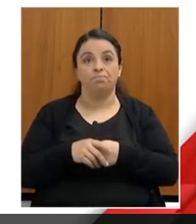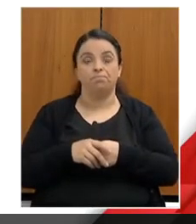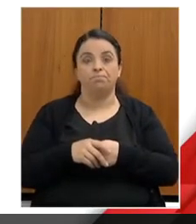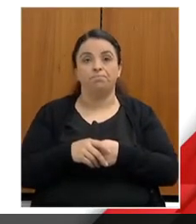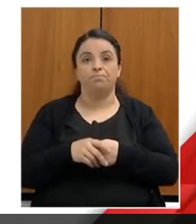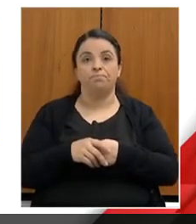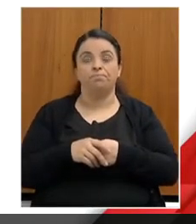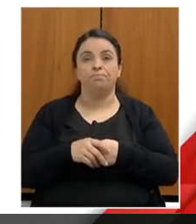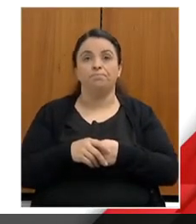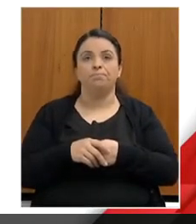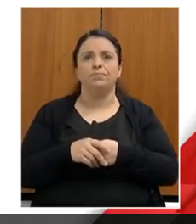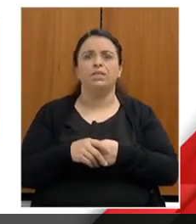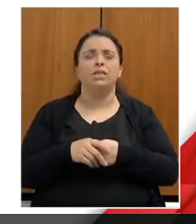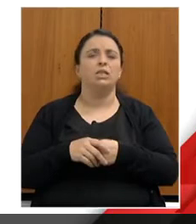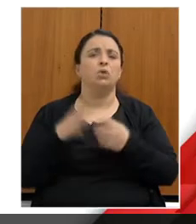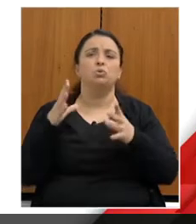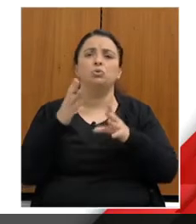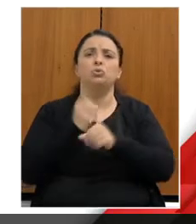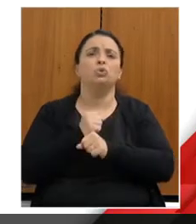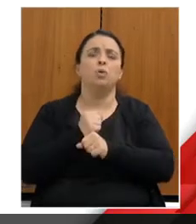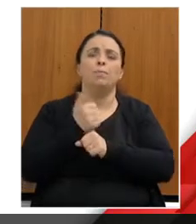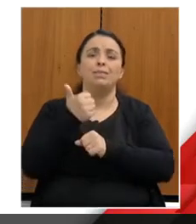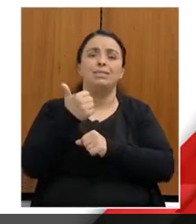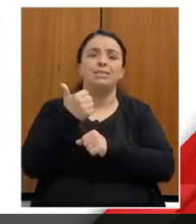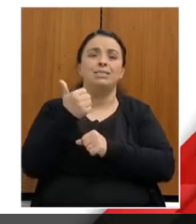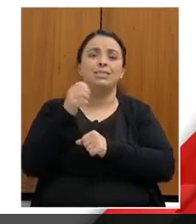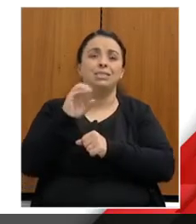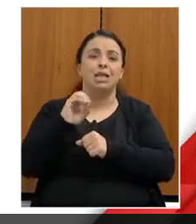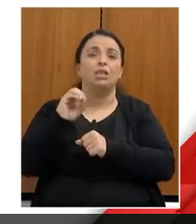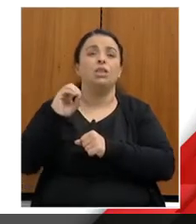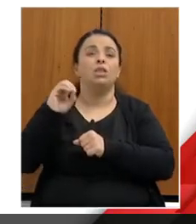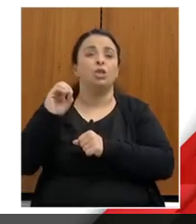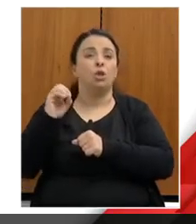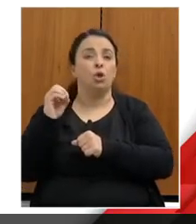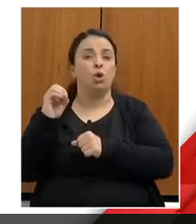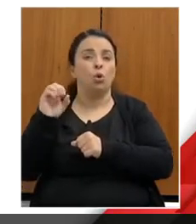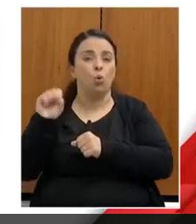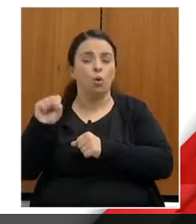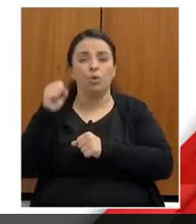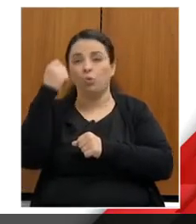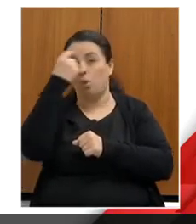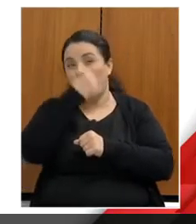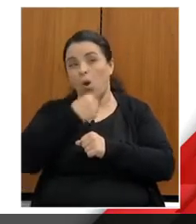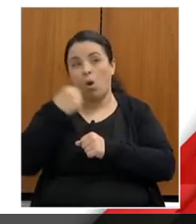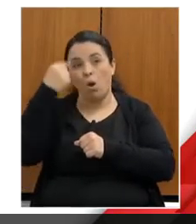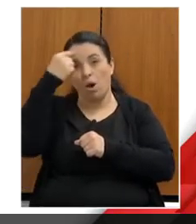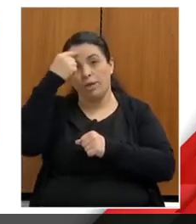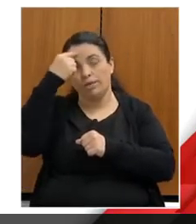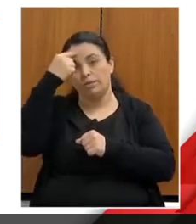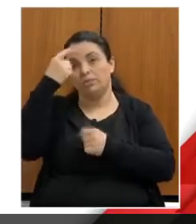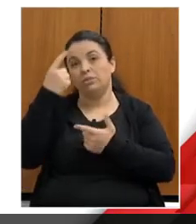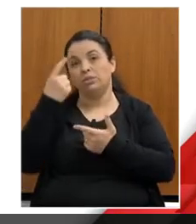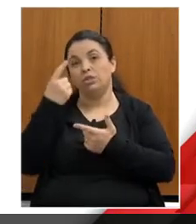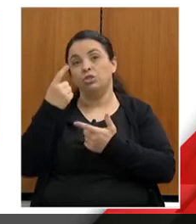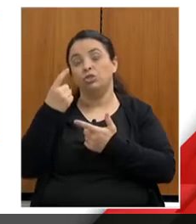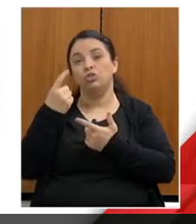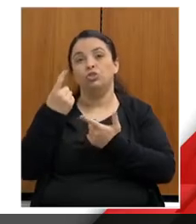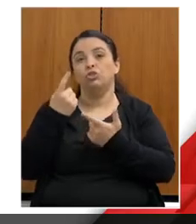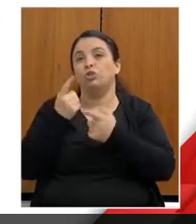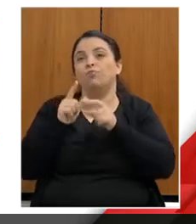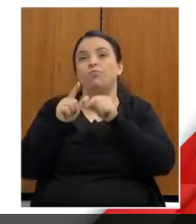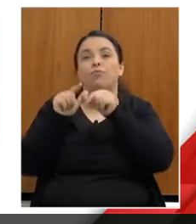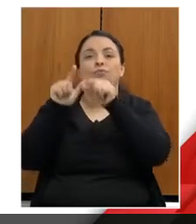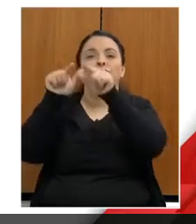são mais de 108 horas, 108 horas de voo, com um